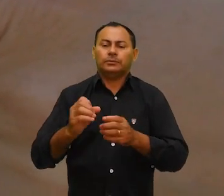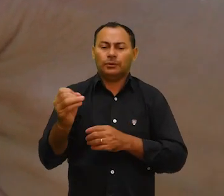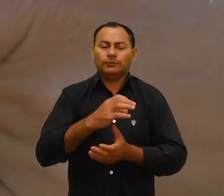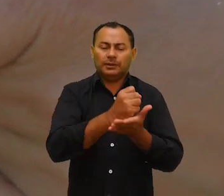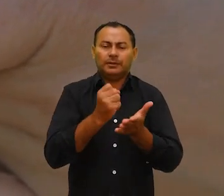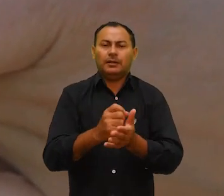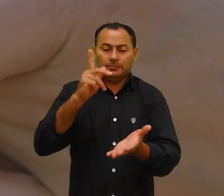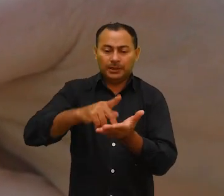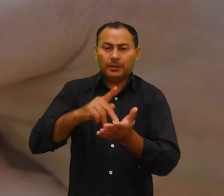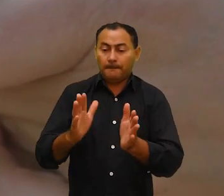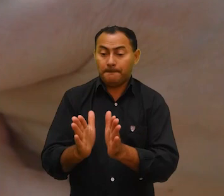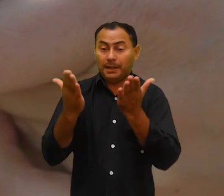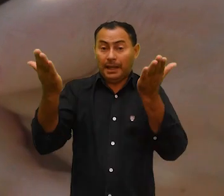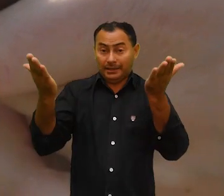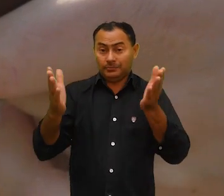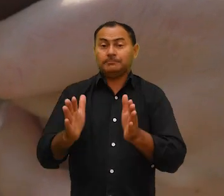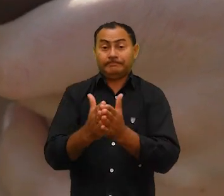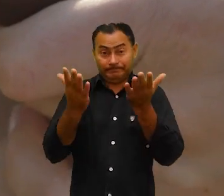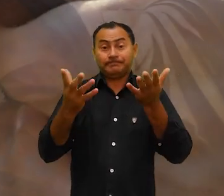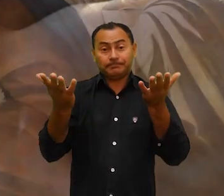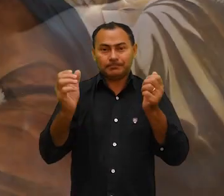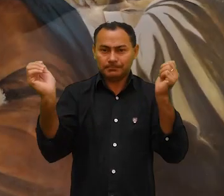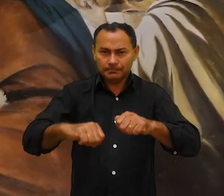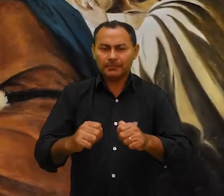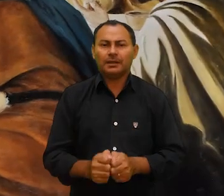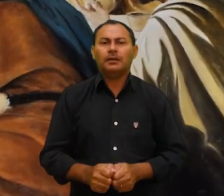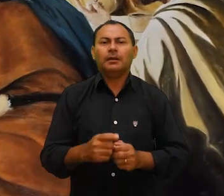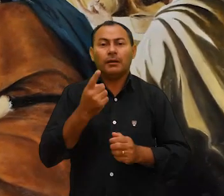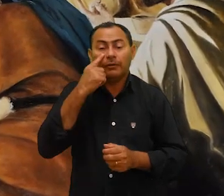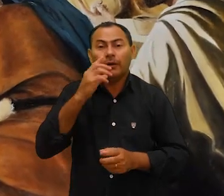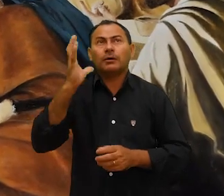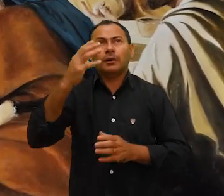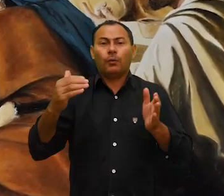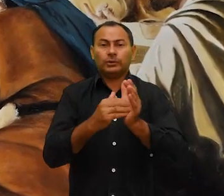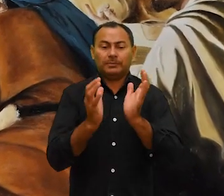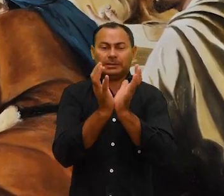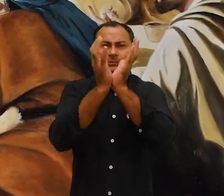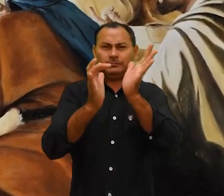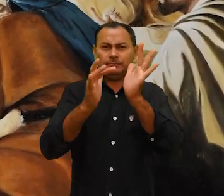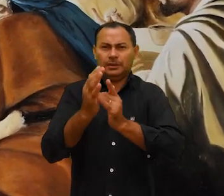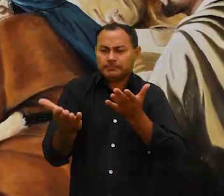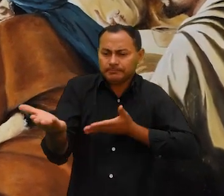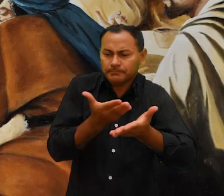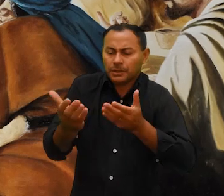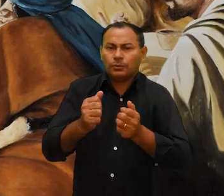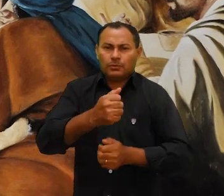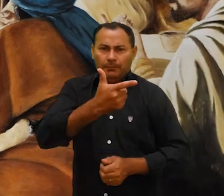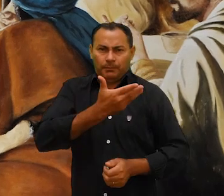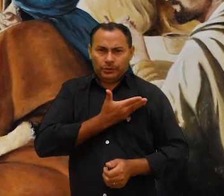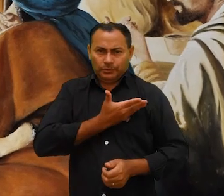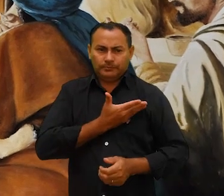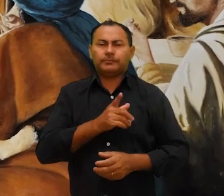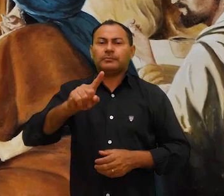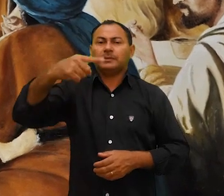verdadeiro. Um milagre possível. É isso que vemos por ocasião da última ceia, quando Jesus compartilhou com os